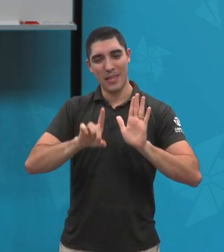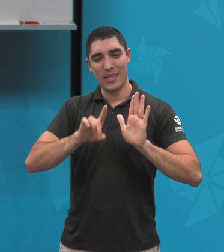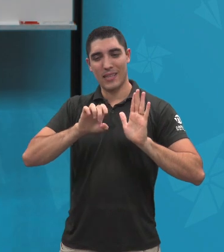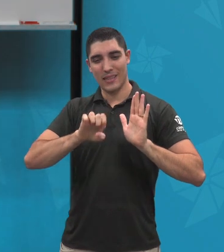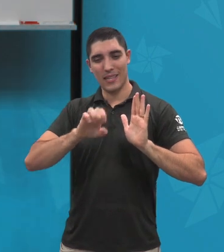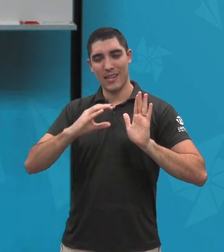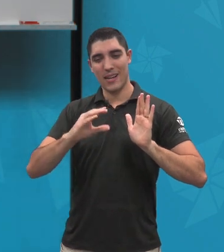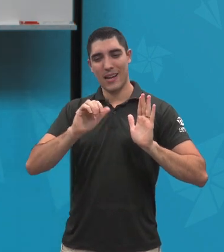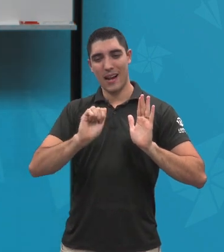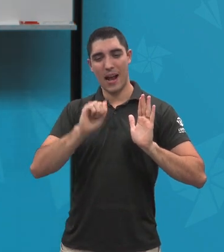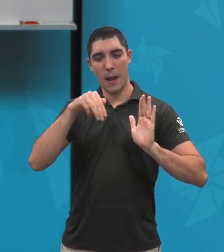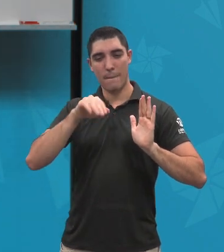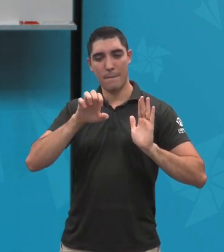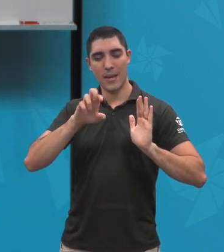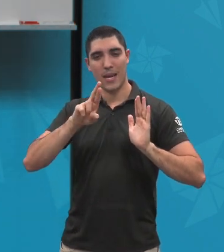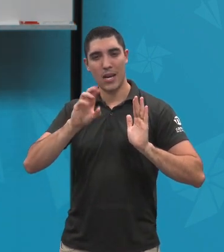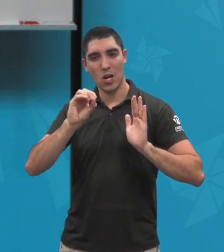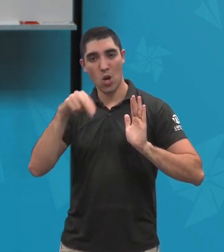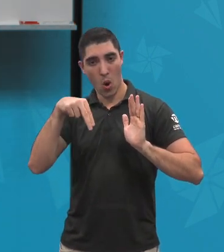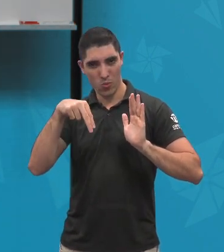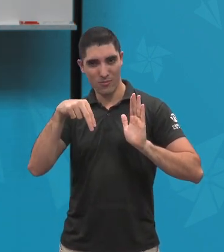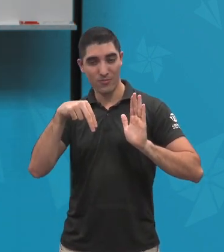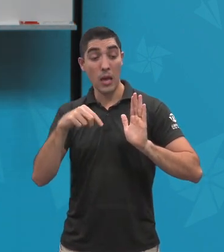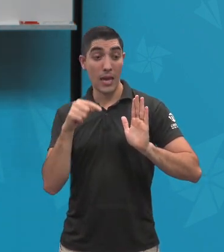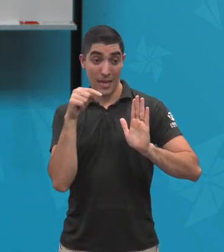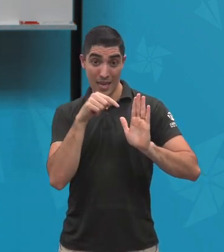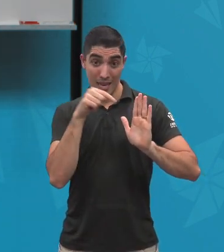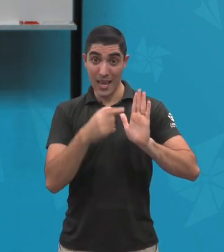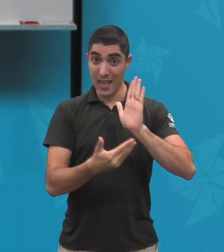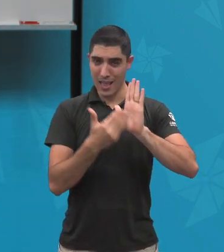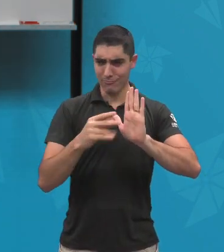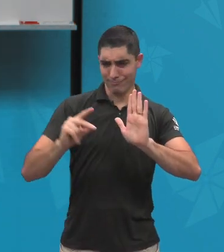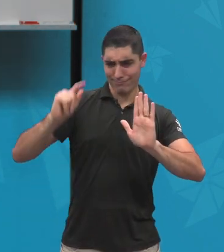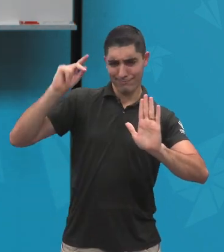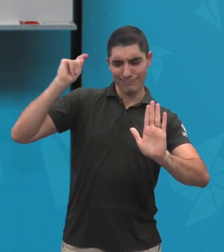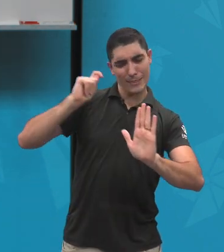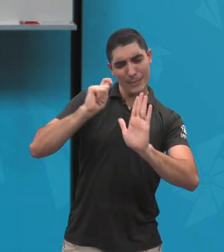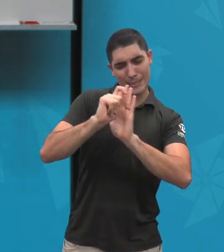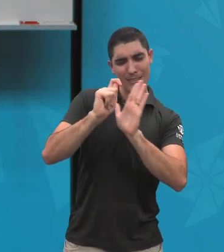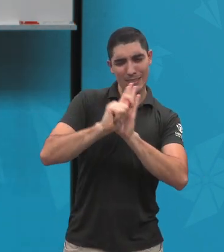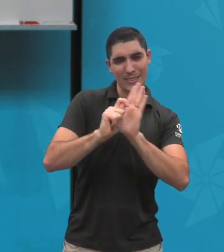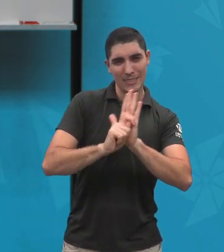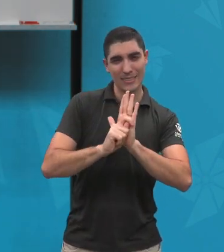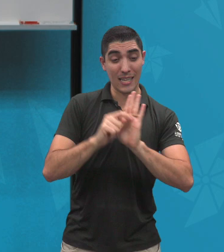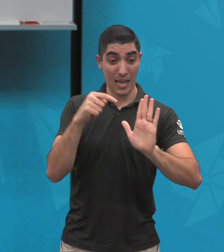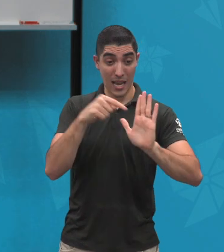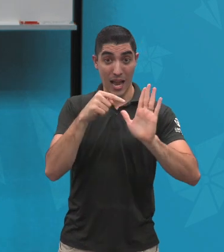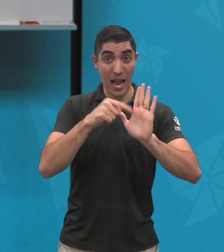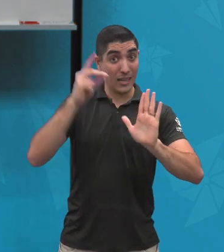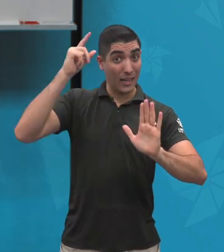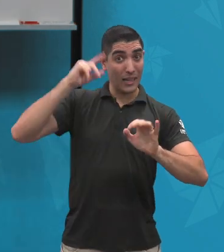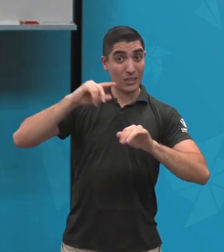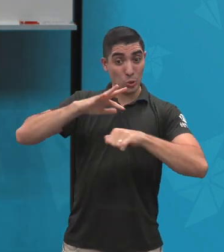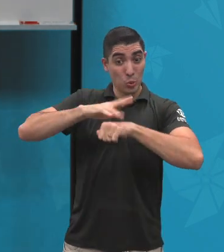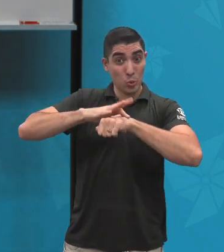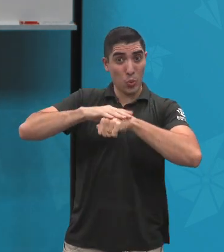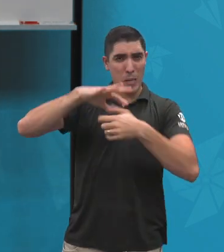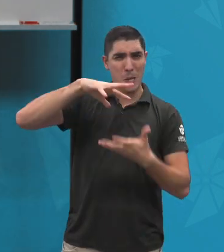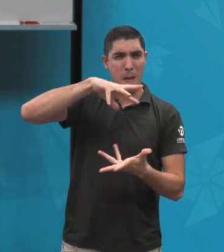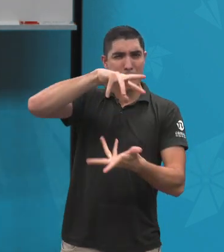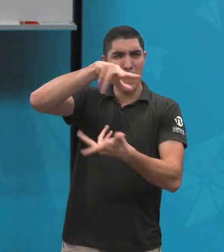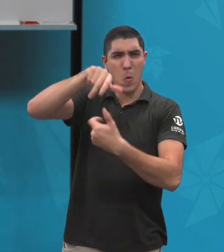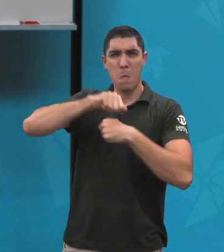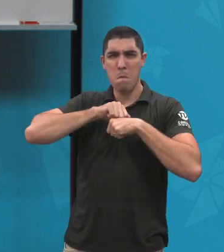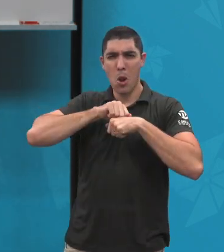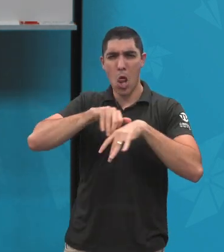justamente por esse contexto em que ele foi escrito que eu acredito que essa pandemia pela